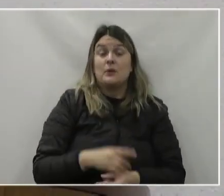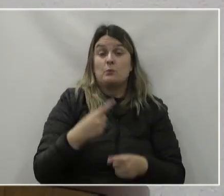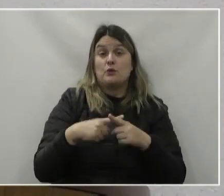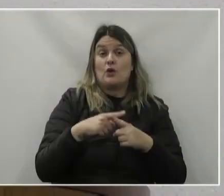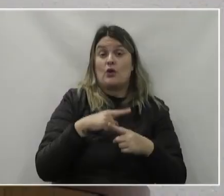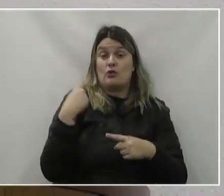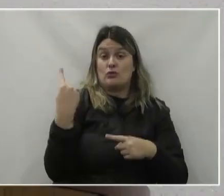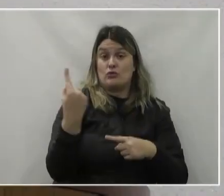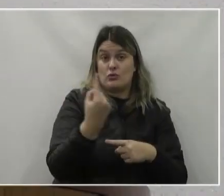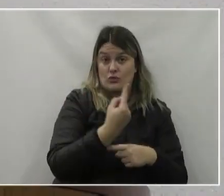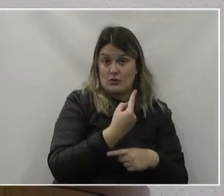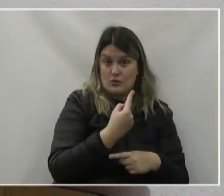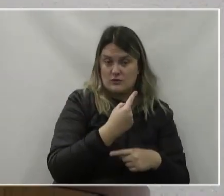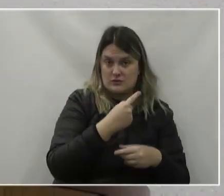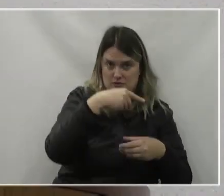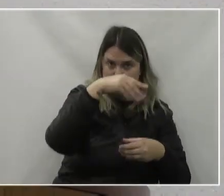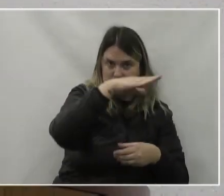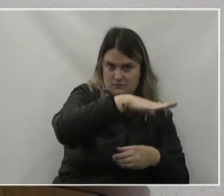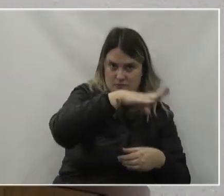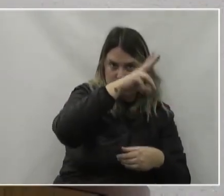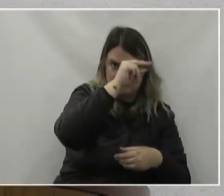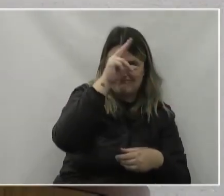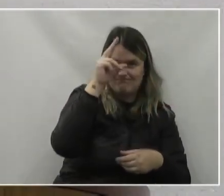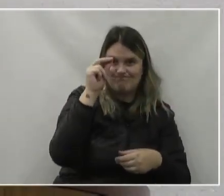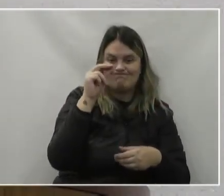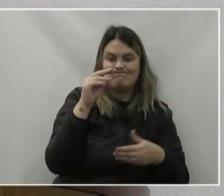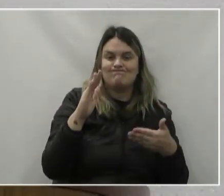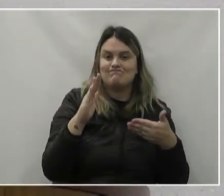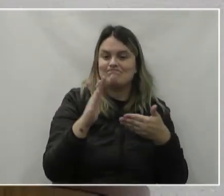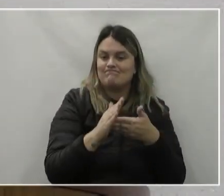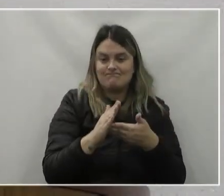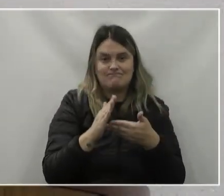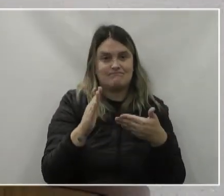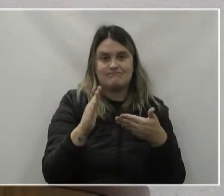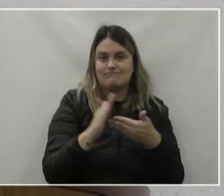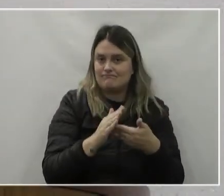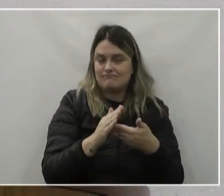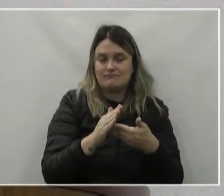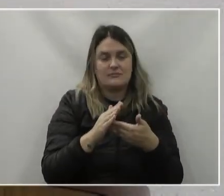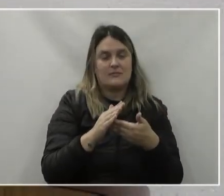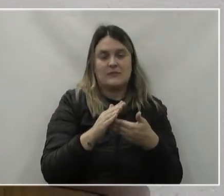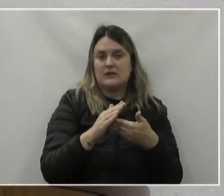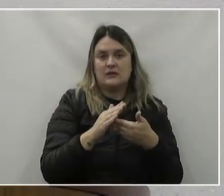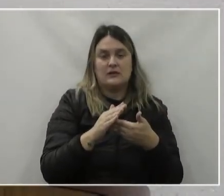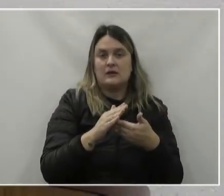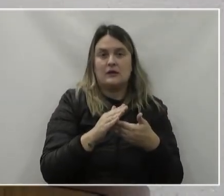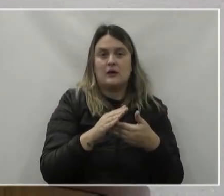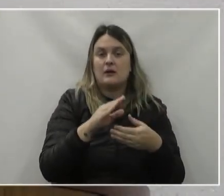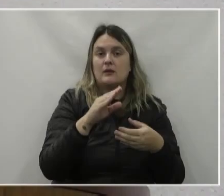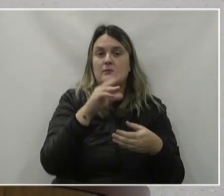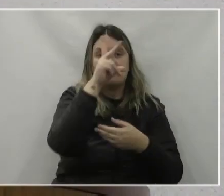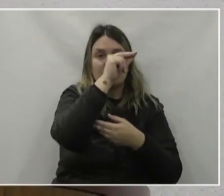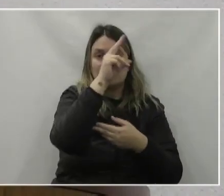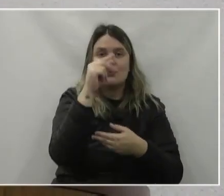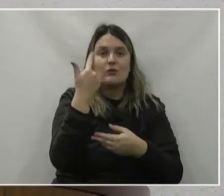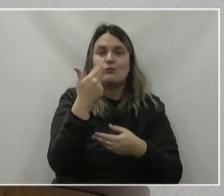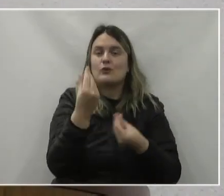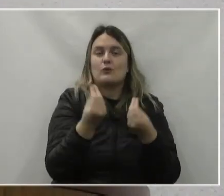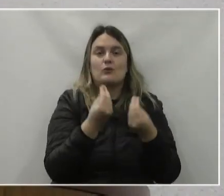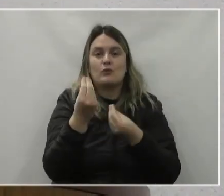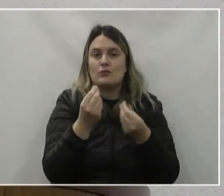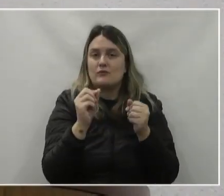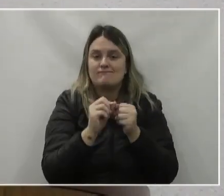nós, por essa decisão, ficamos impedidos, né? Por isso que falei das indicações, o município fica